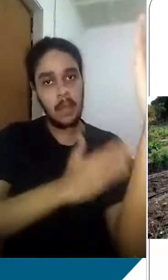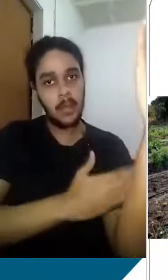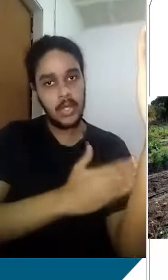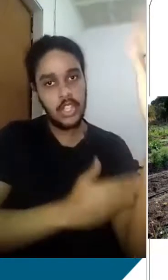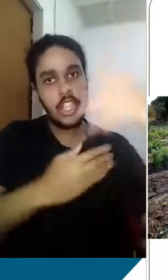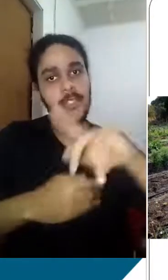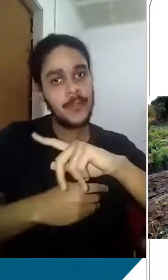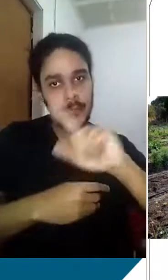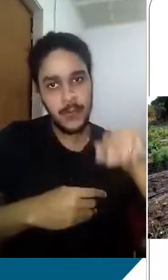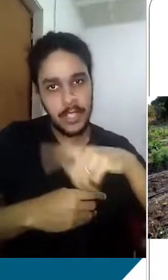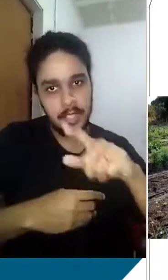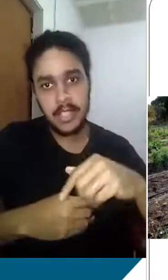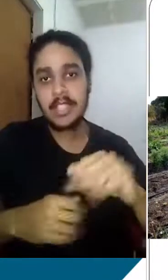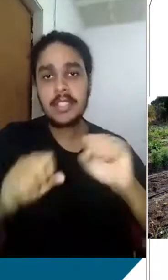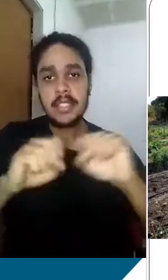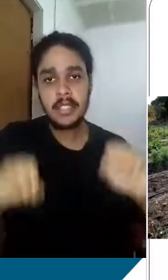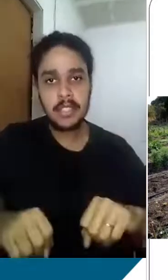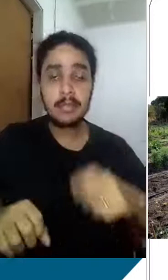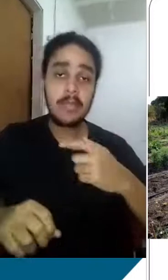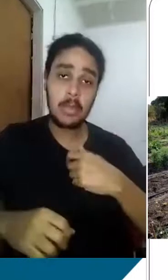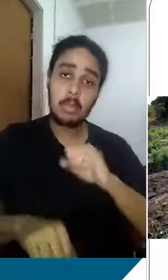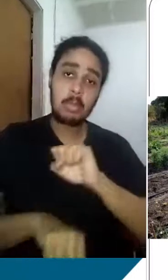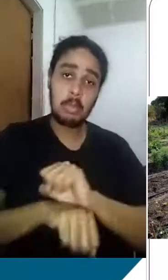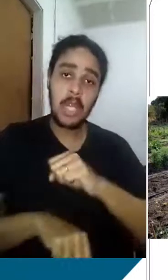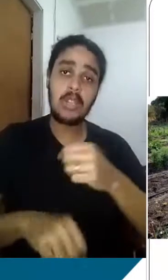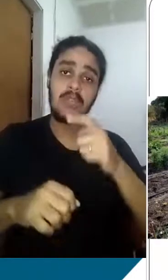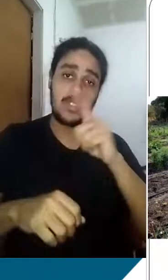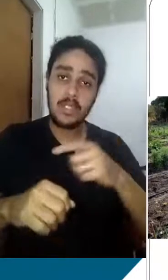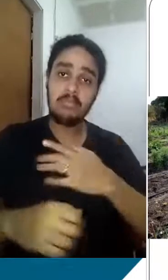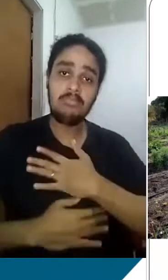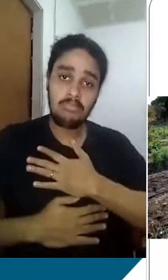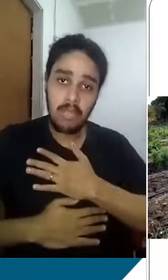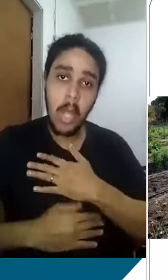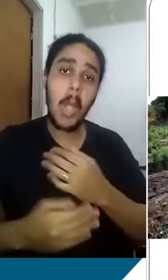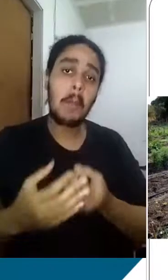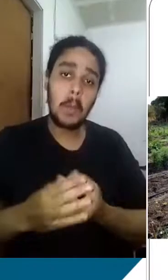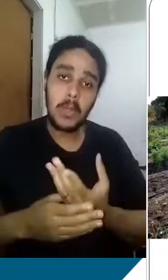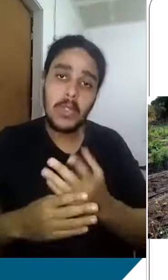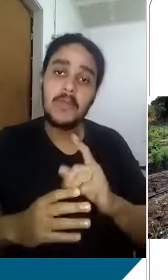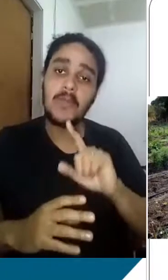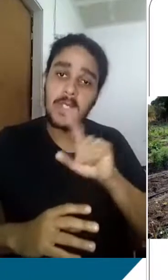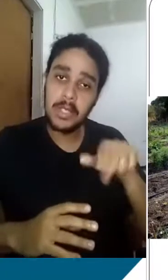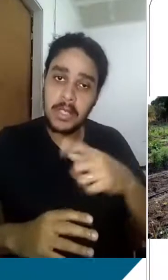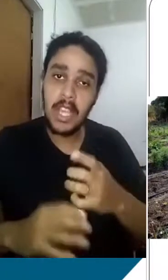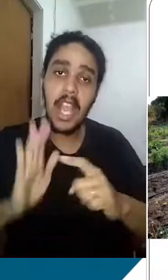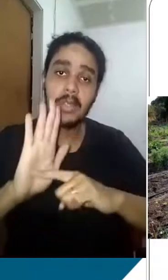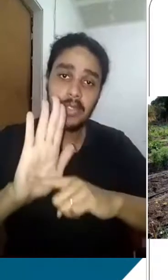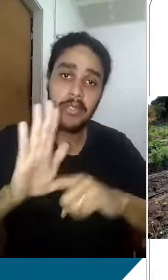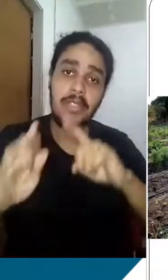esses sistemas. Eu espero que mais uma vez tenha sido produtivo, espero que mais uma vez tenha ajudado.